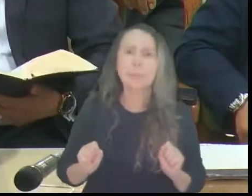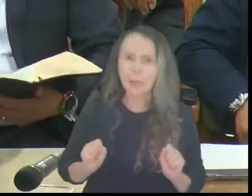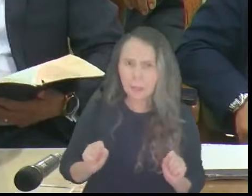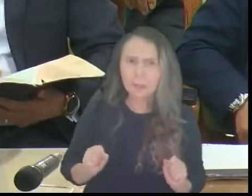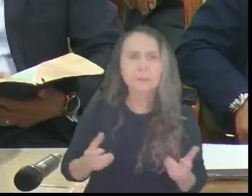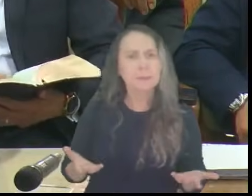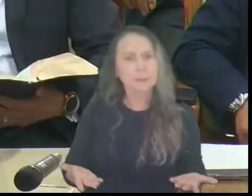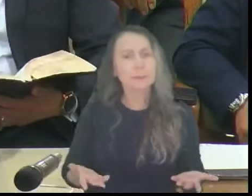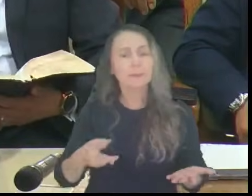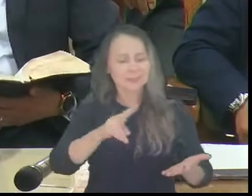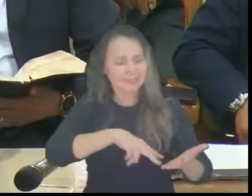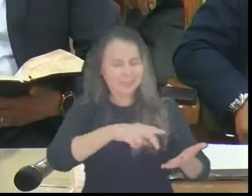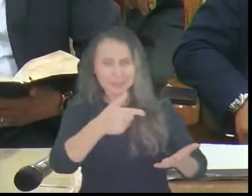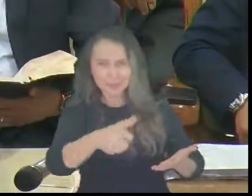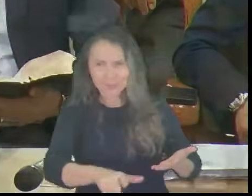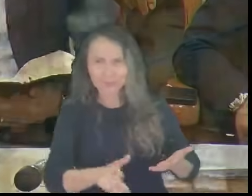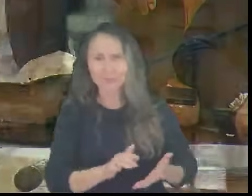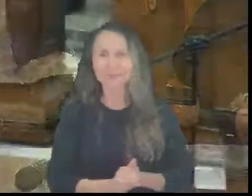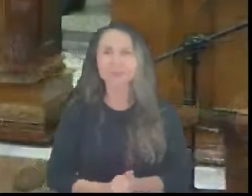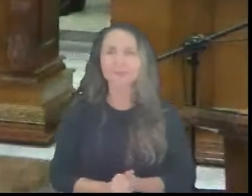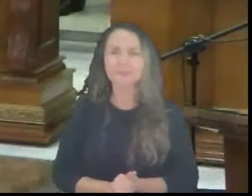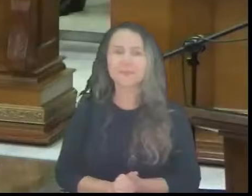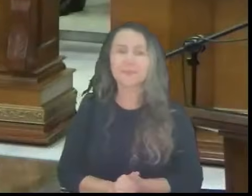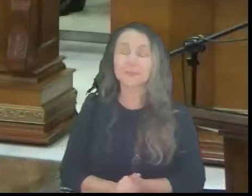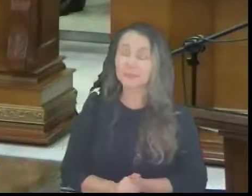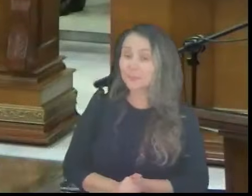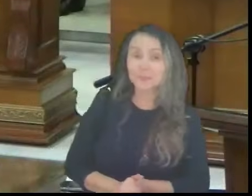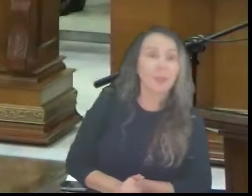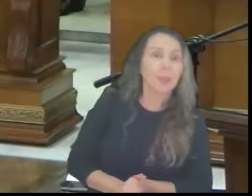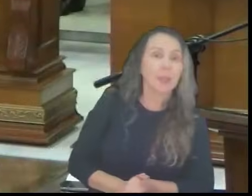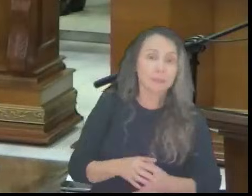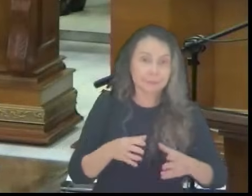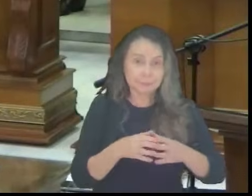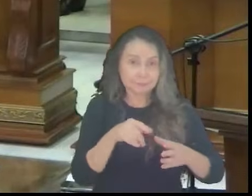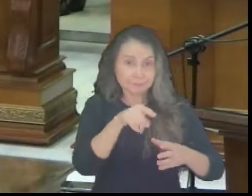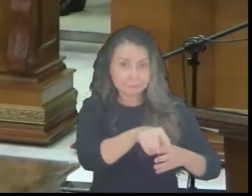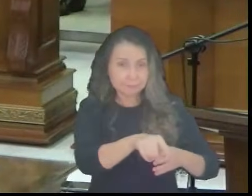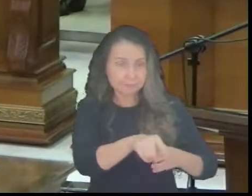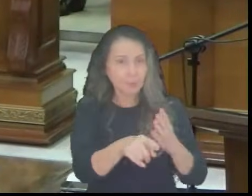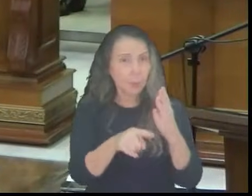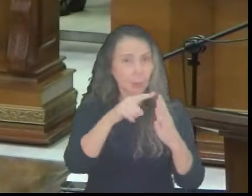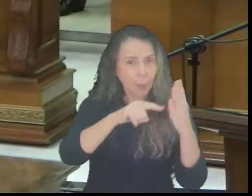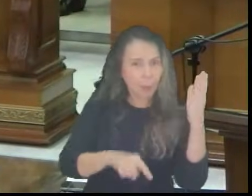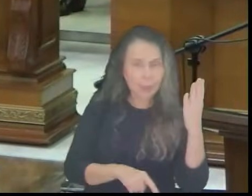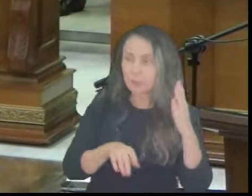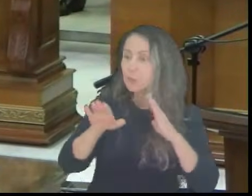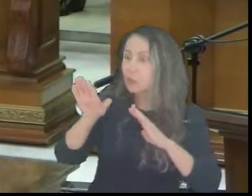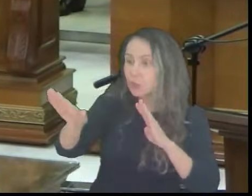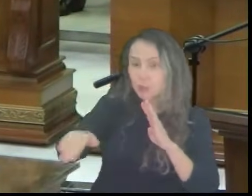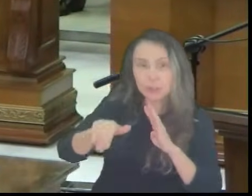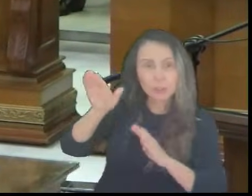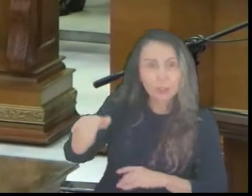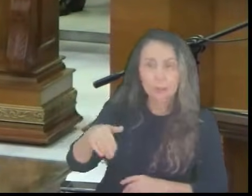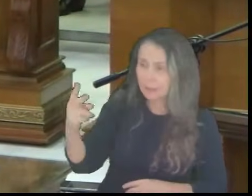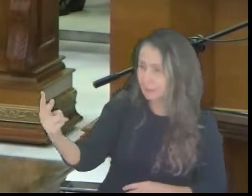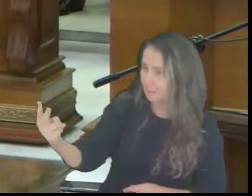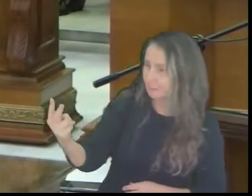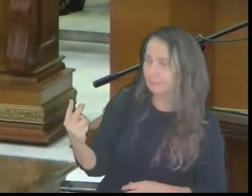favor, esse versículo. E chamando-os, disseram-lhes que